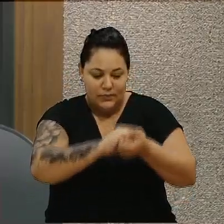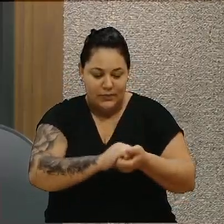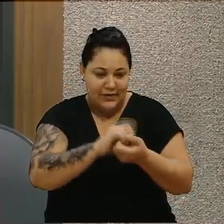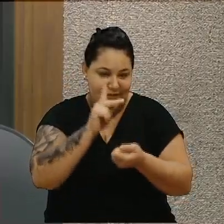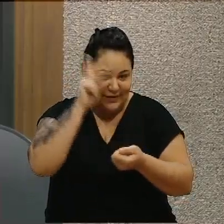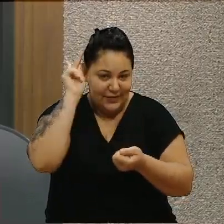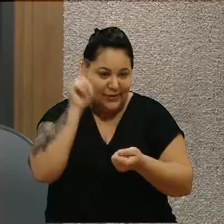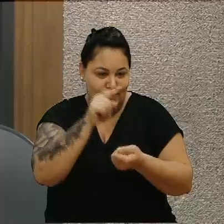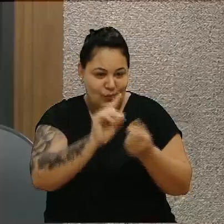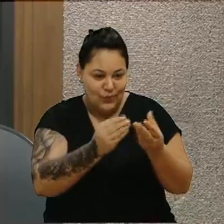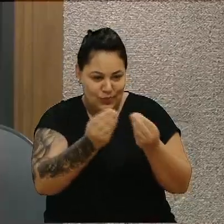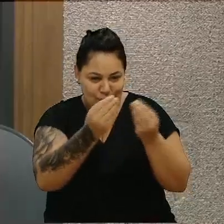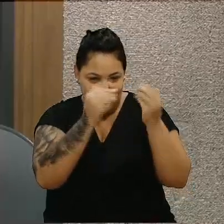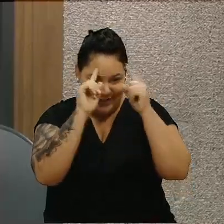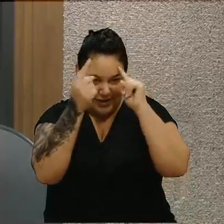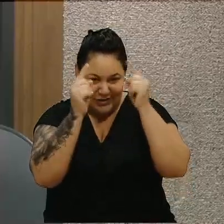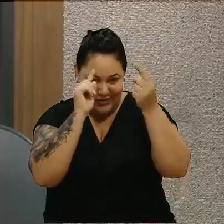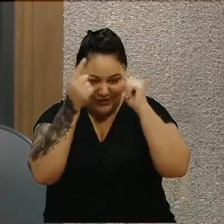Senhoria foi muito criativo,